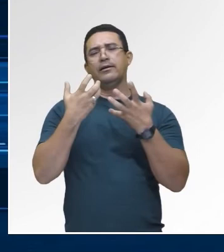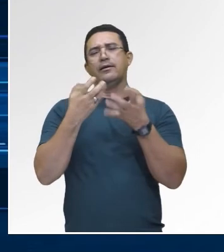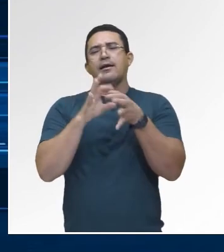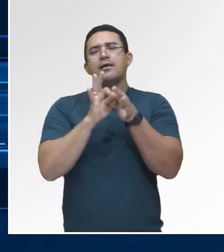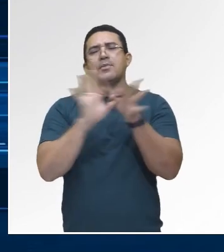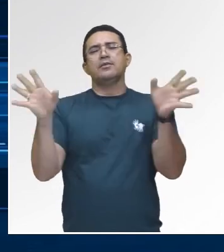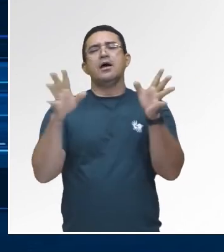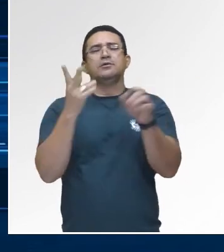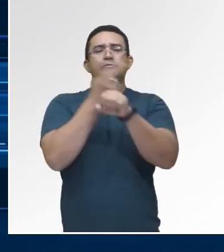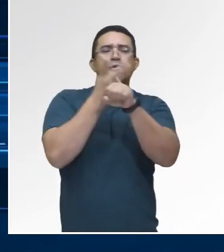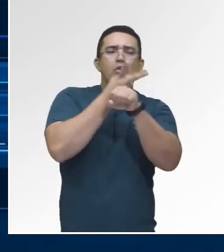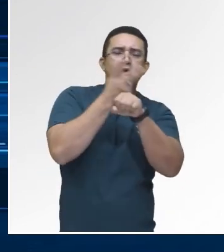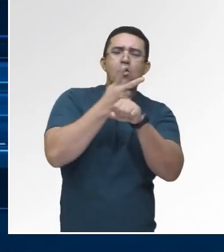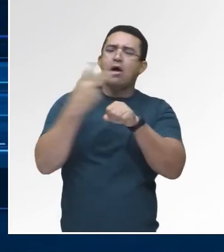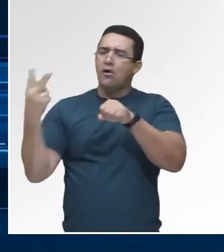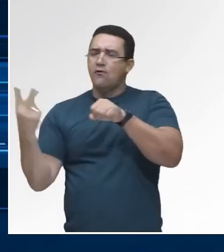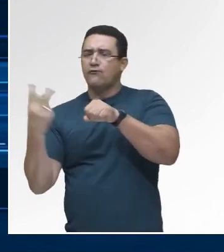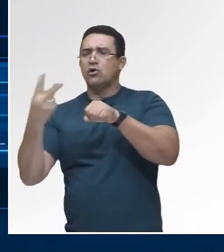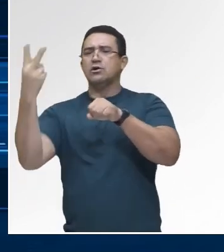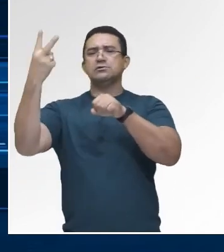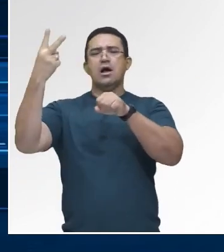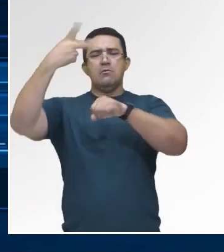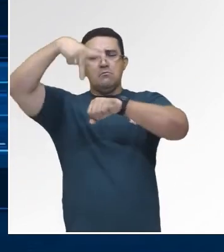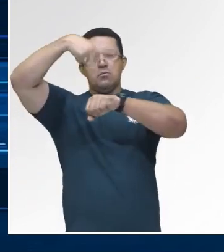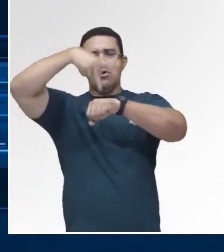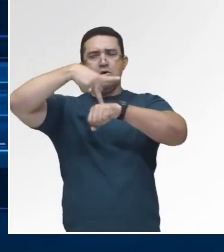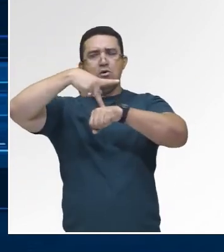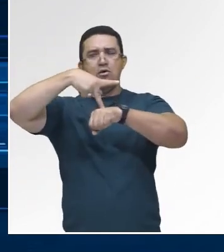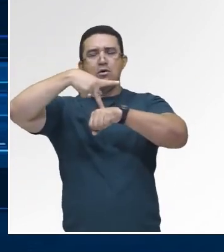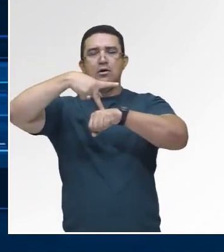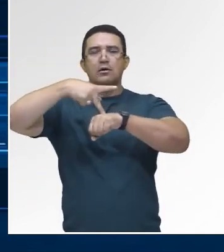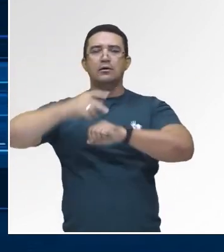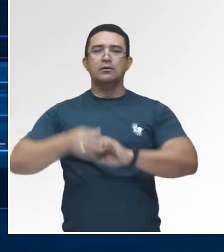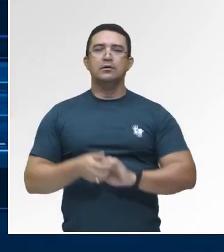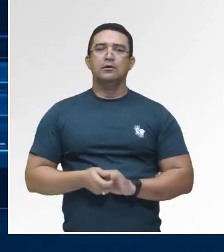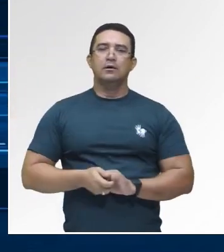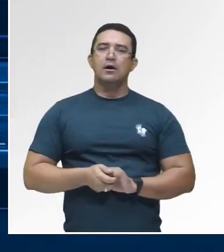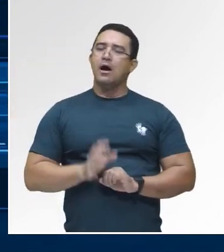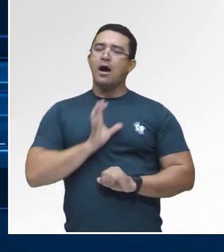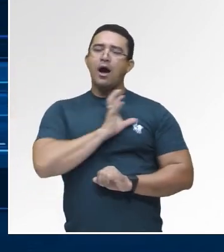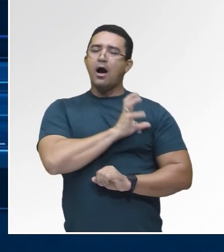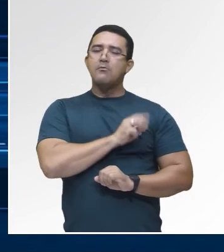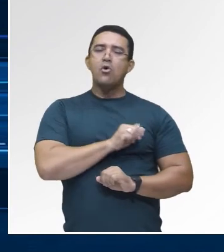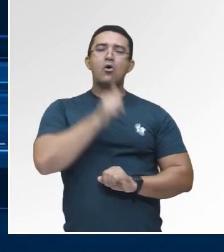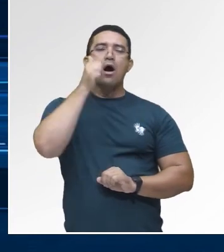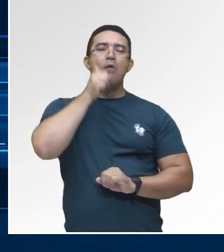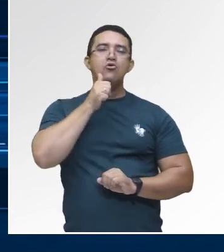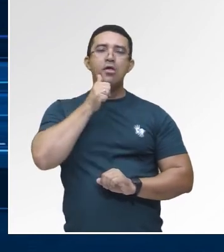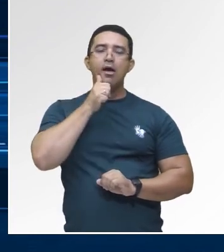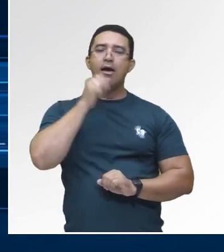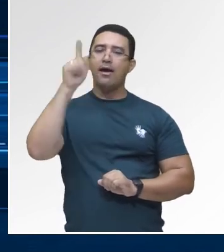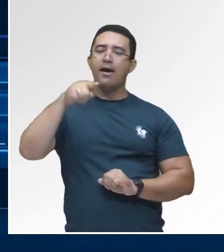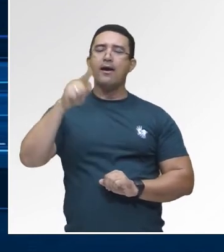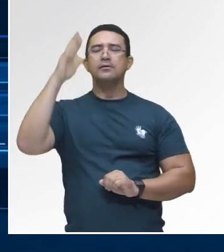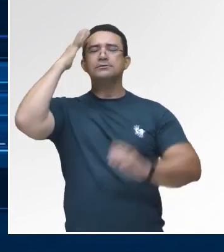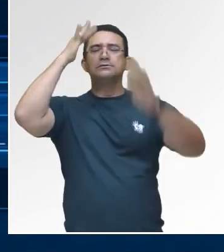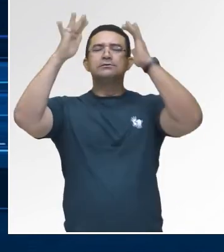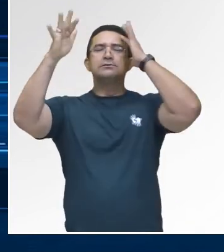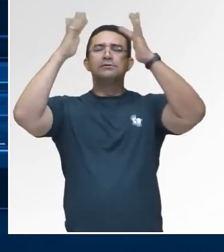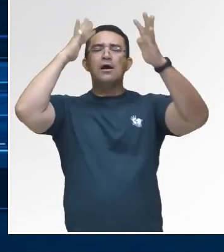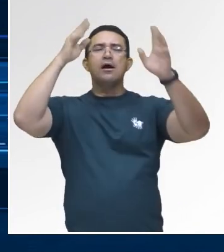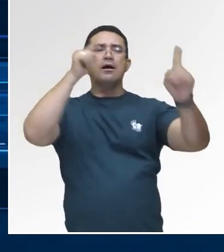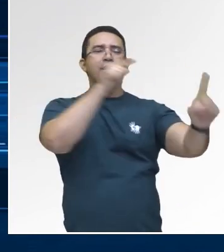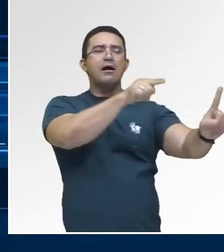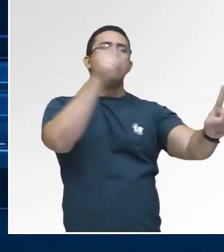procura, valorização do nacional. Muito bem. O amor e a mulher são idealizados. A mulher vai